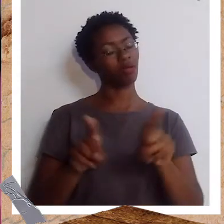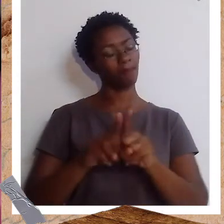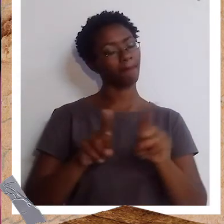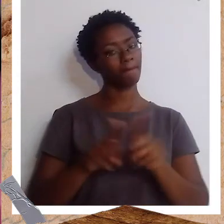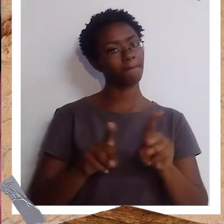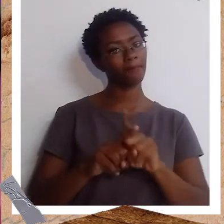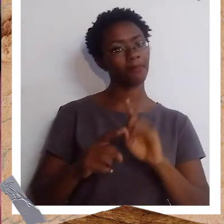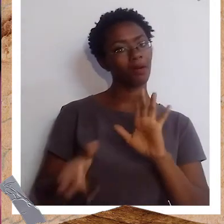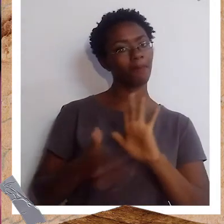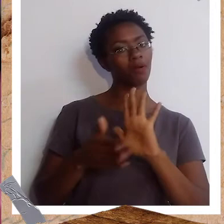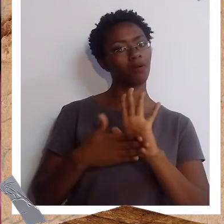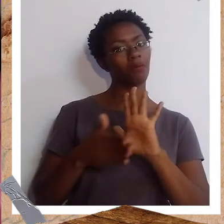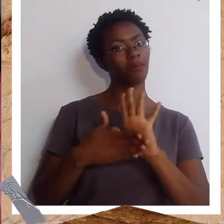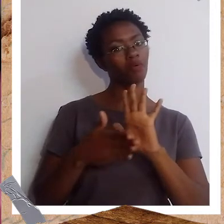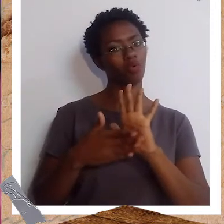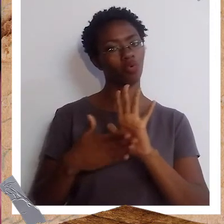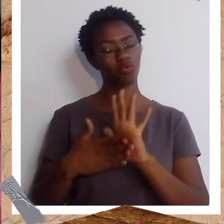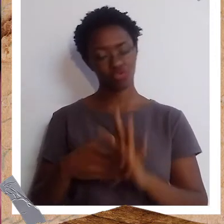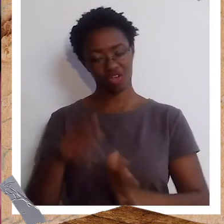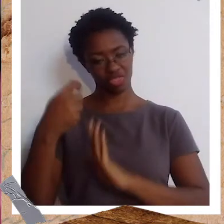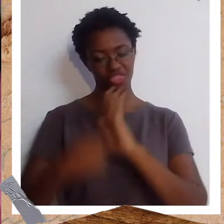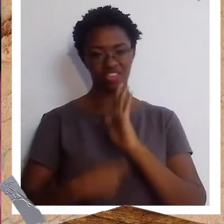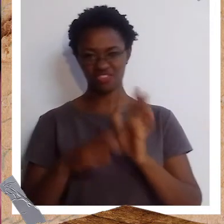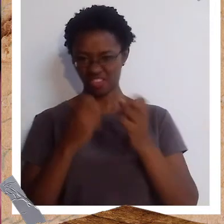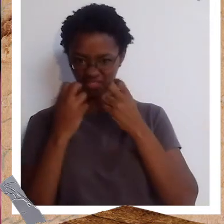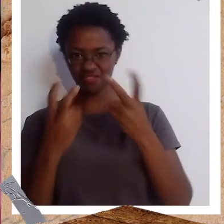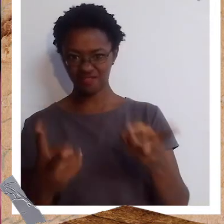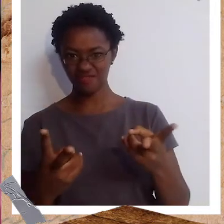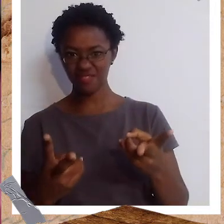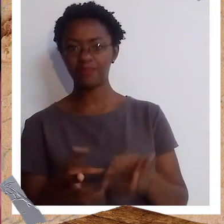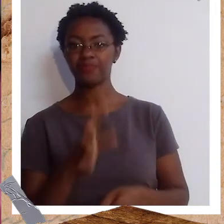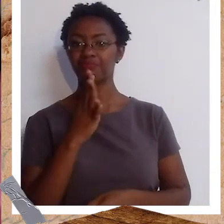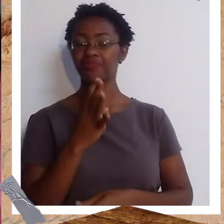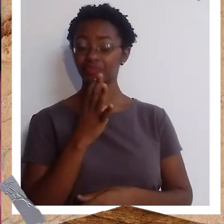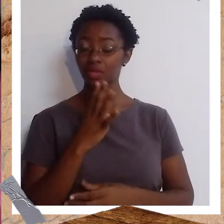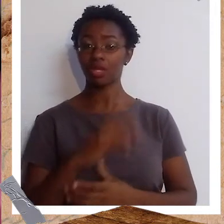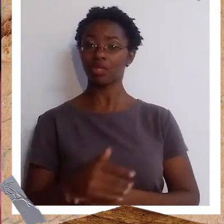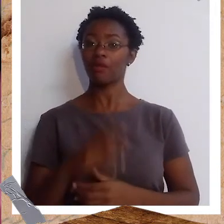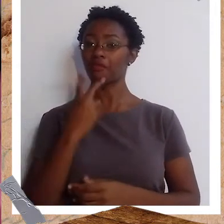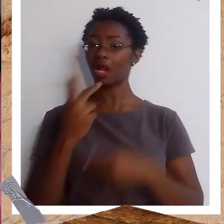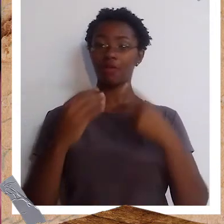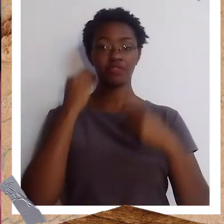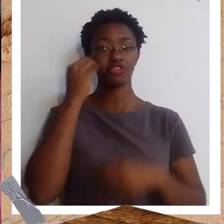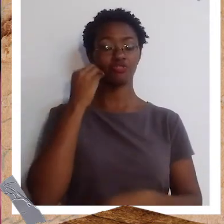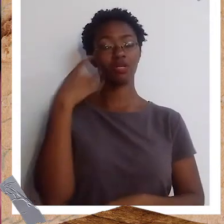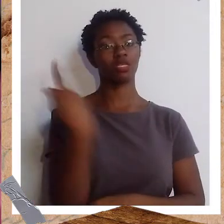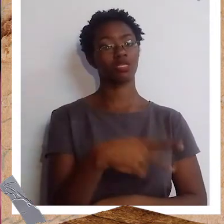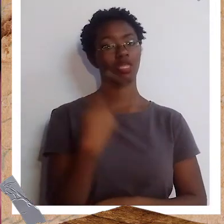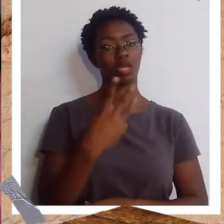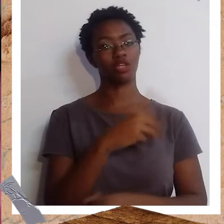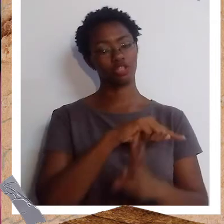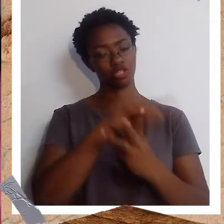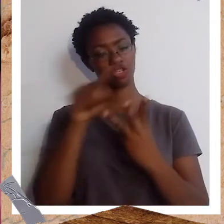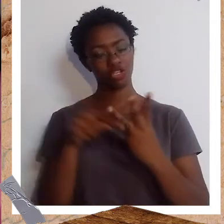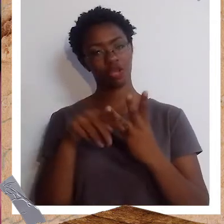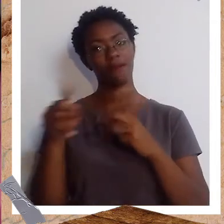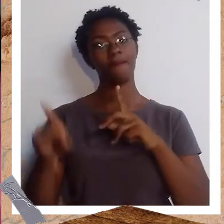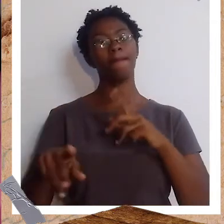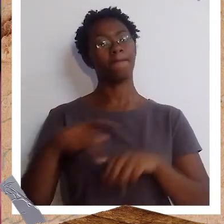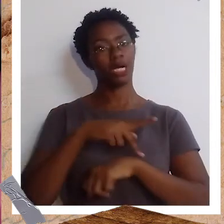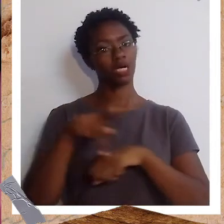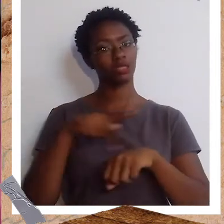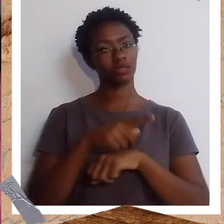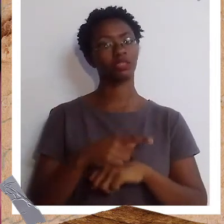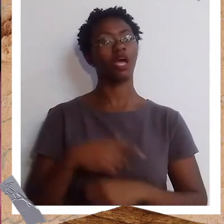no texto que a gente conhece, lá na publicação, a interpretar, a falar das experiências dela nesses 3 países, Argentina, Chile e Uruguai,